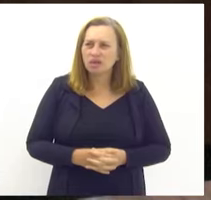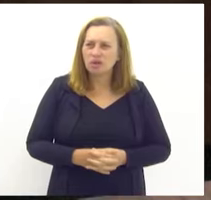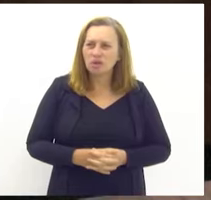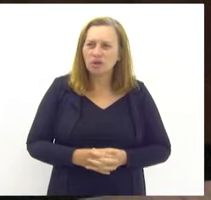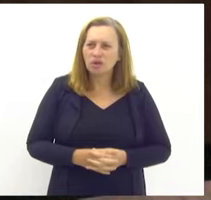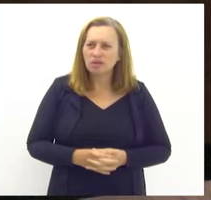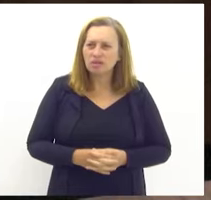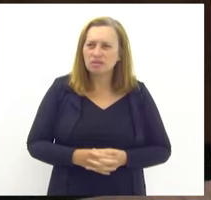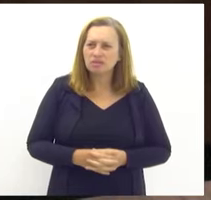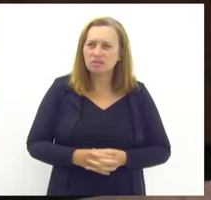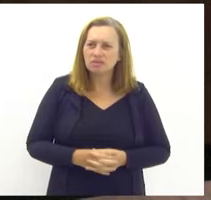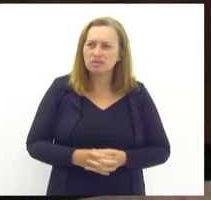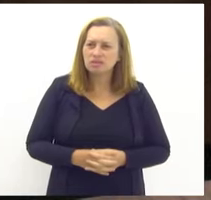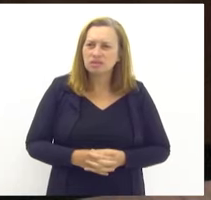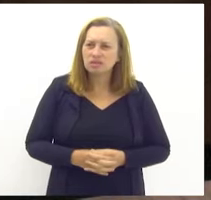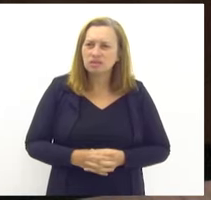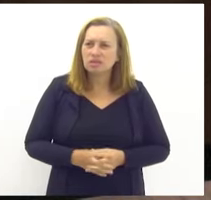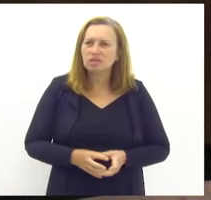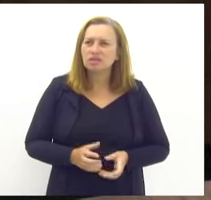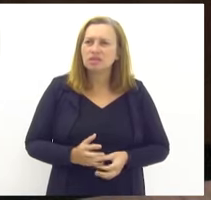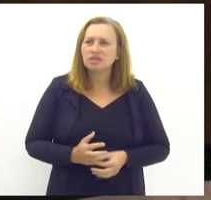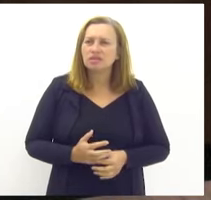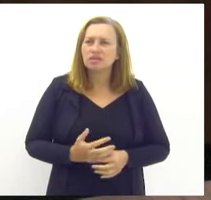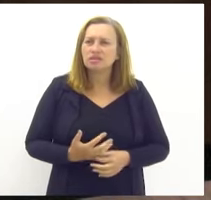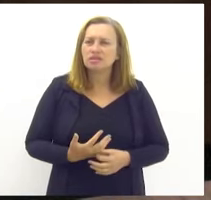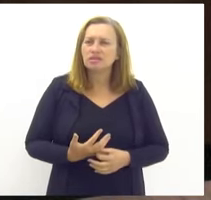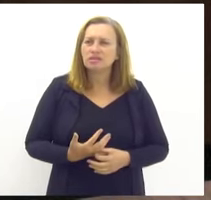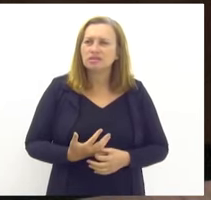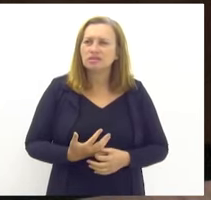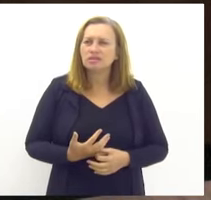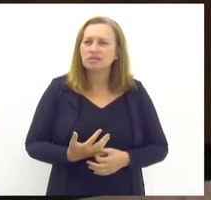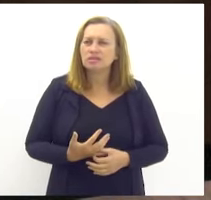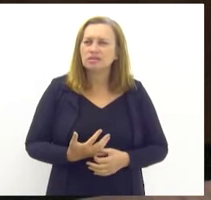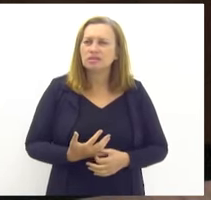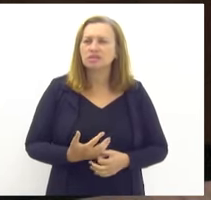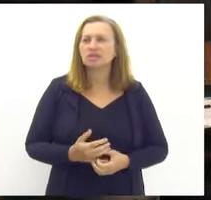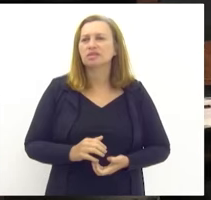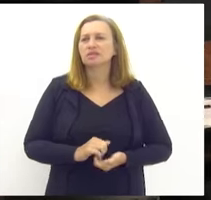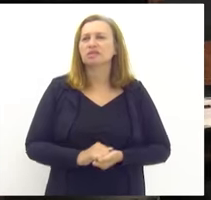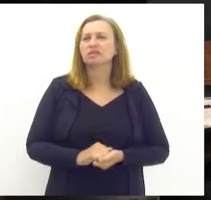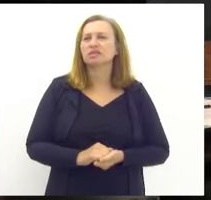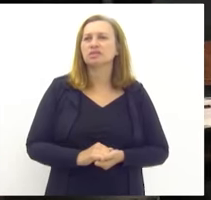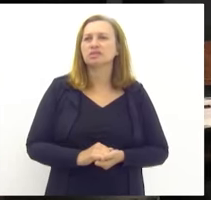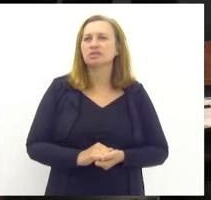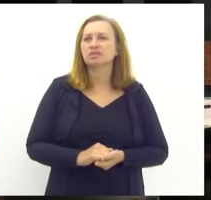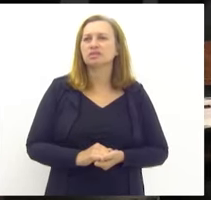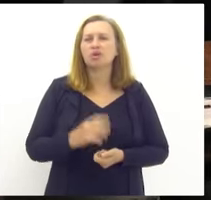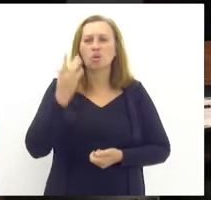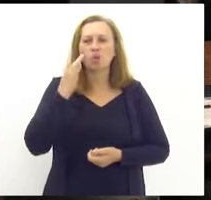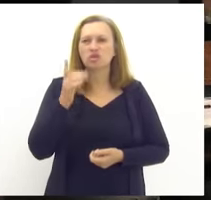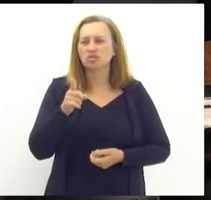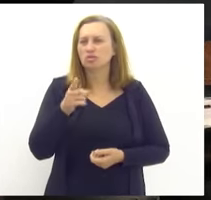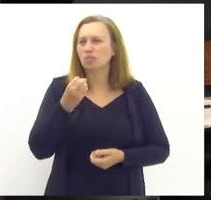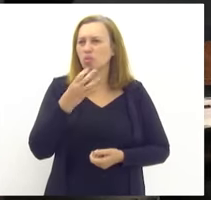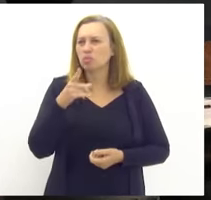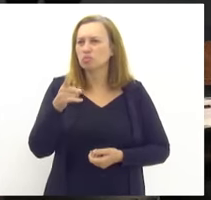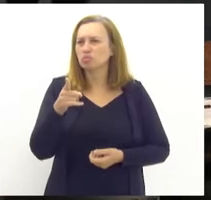excelência apertou o botão aí acho que